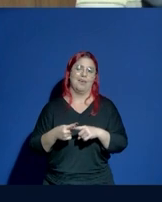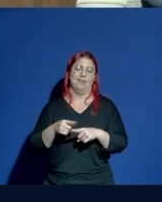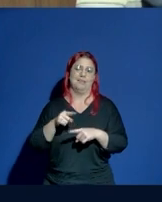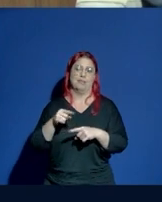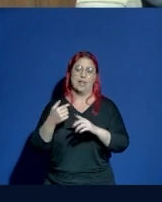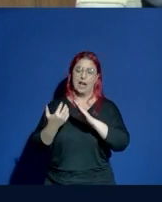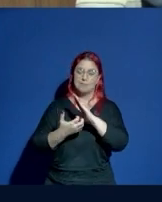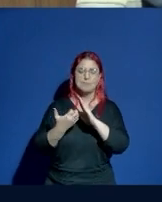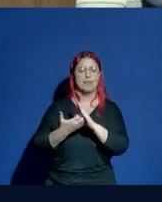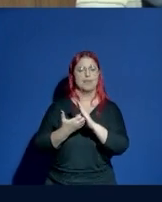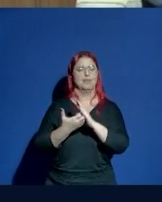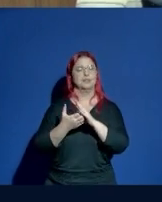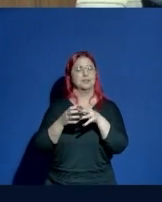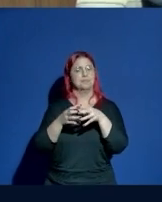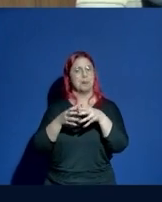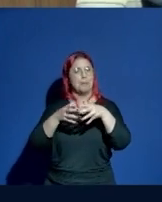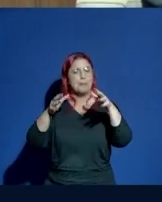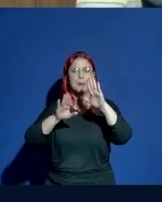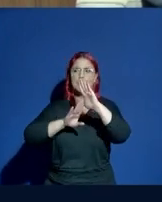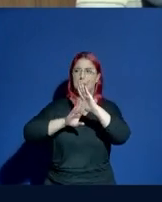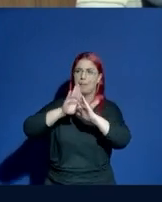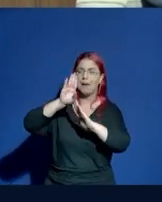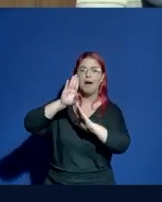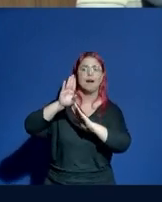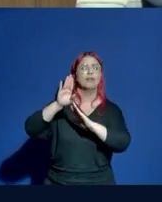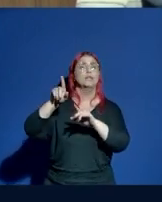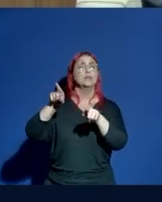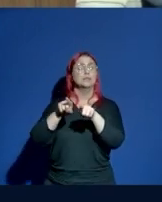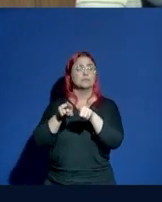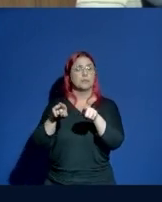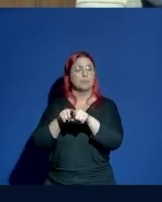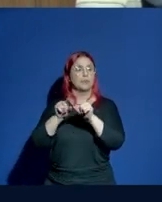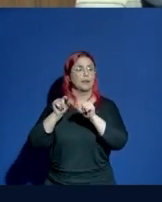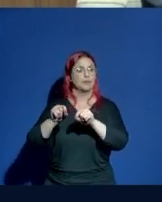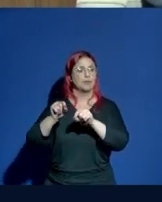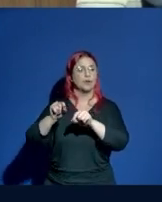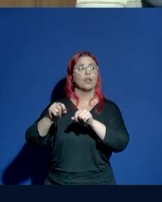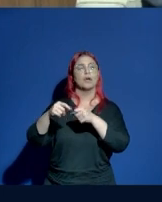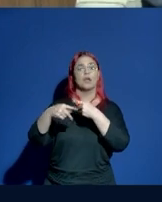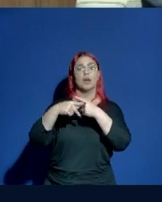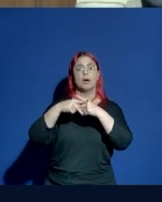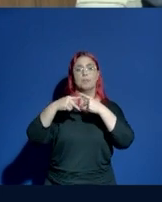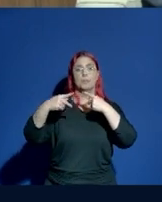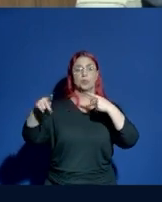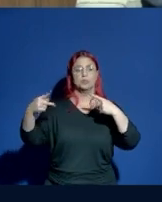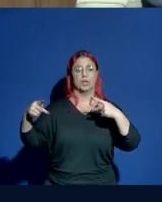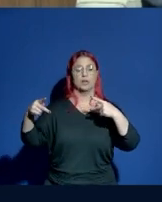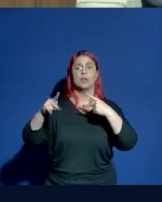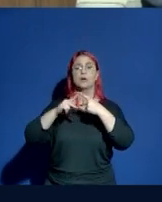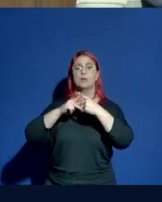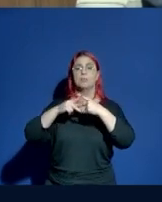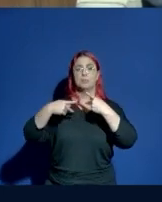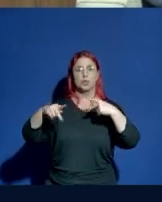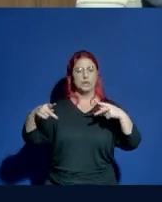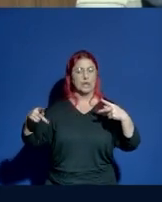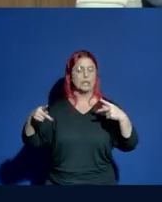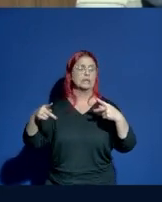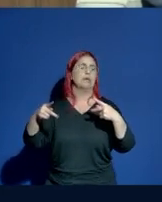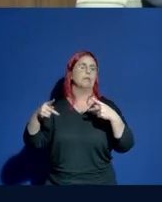crescendo batendo recordes proteína animal crescendo batendo recordes exportações aumentando